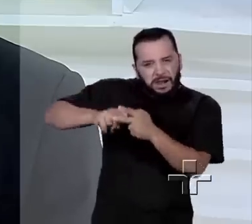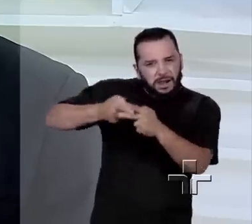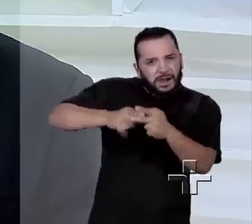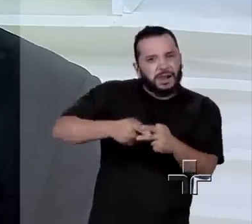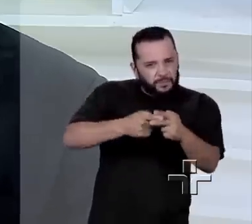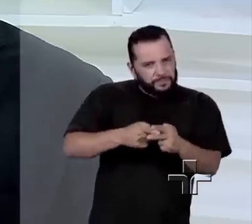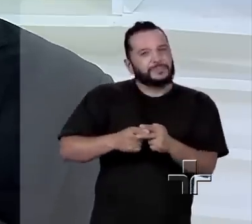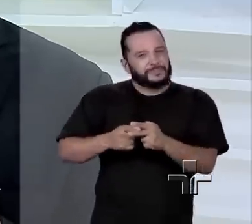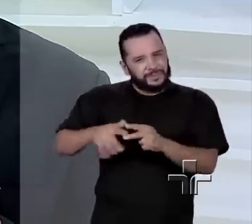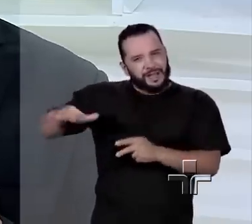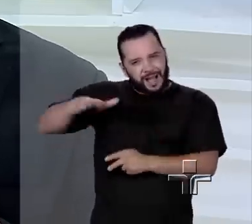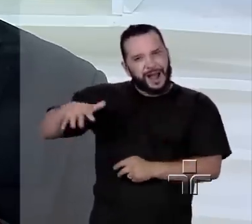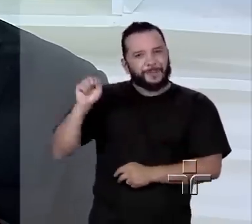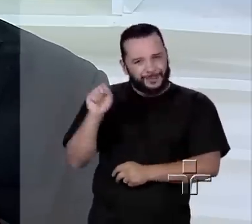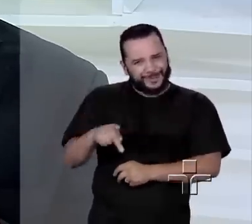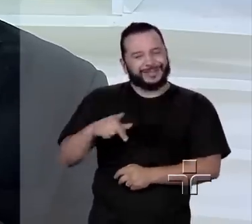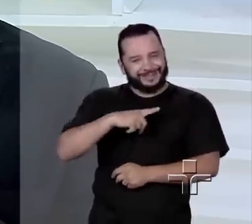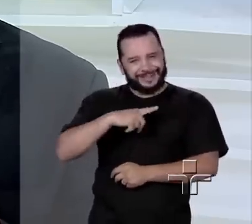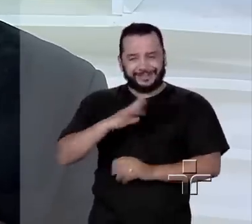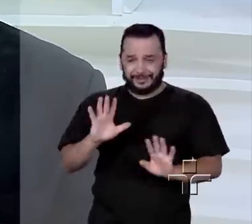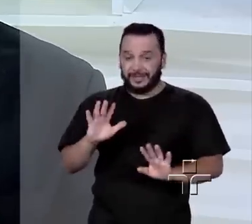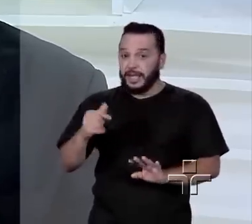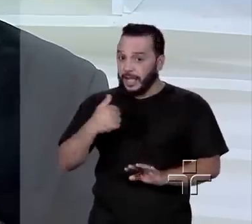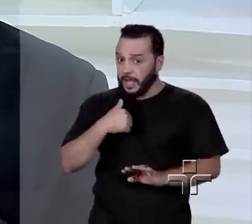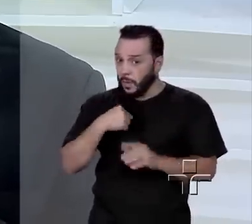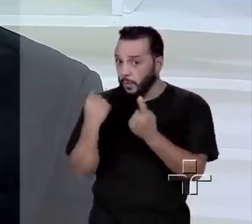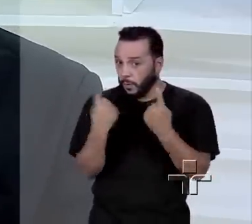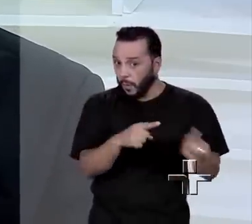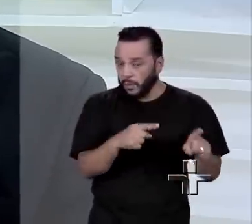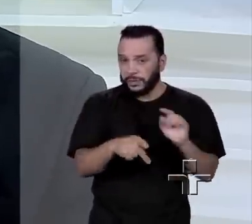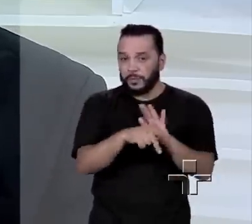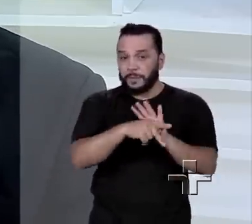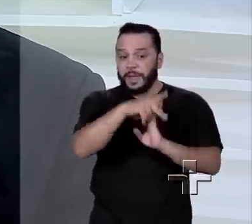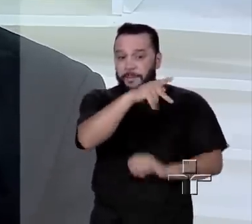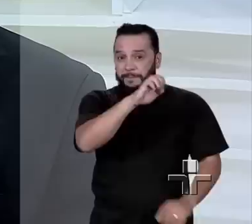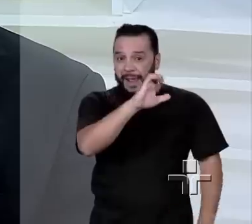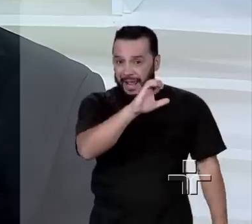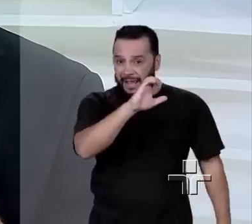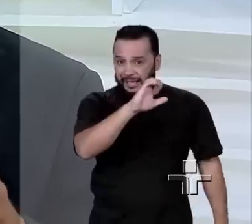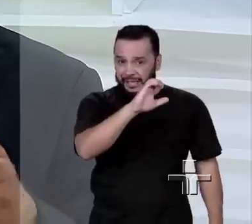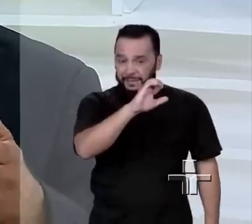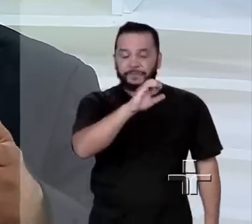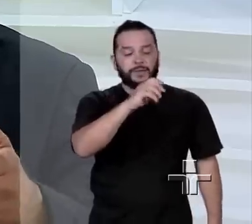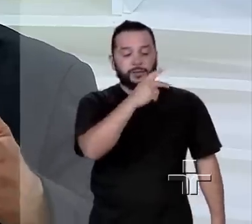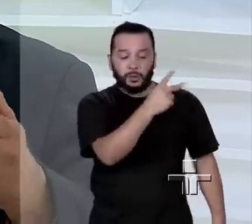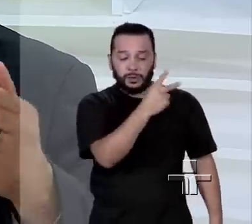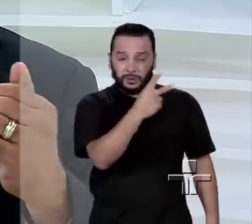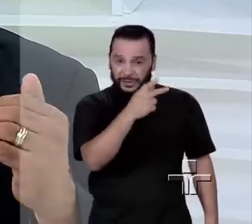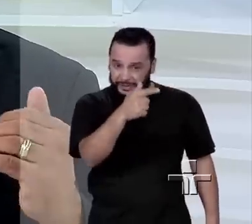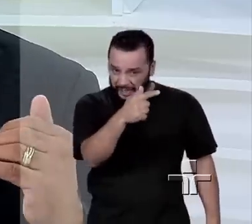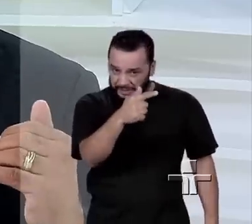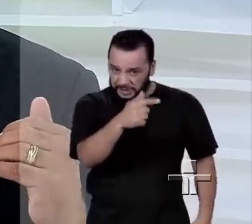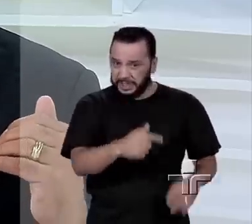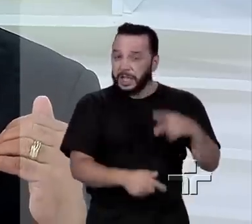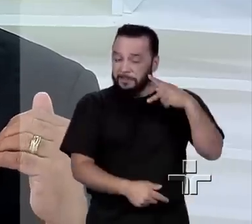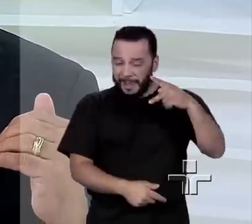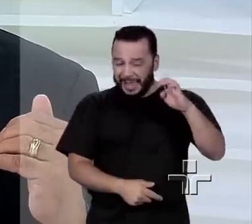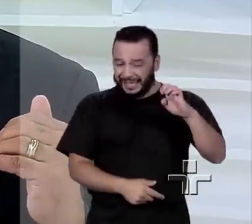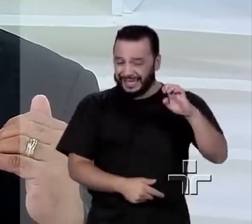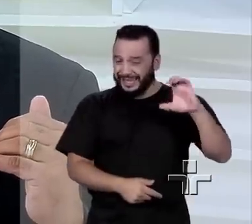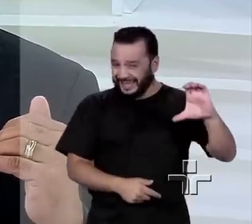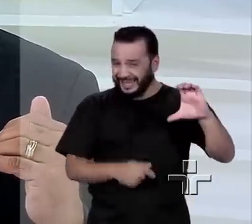alguma adequação. Eu me posicionei contra a PEC 287, até porque ela partiu de uma premissa falsa